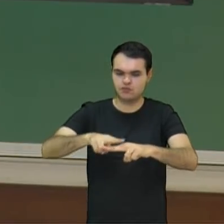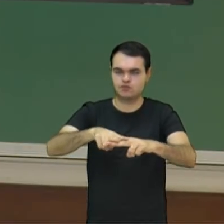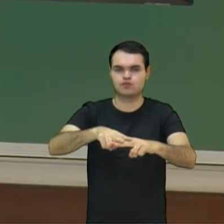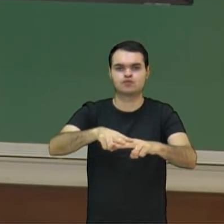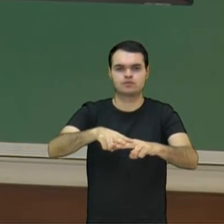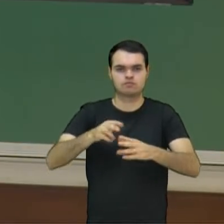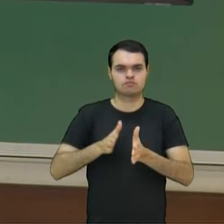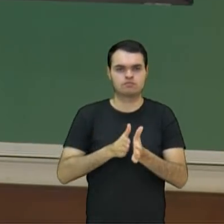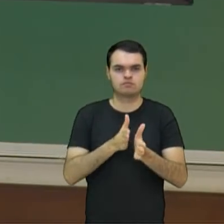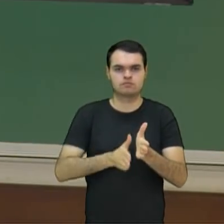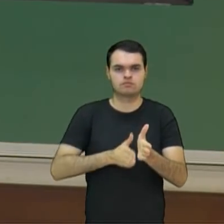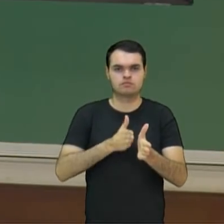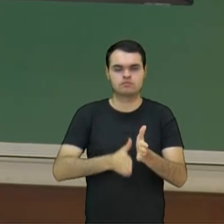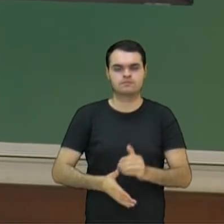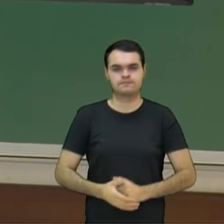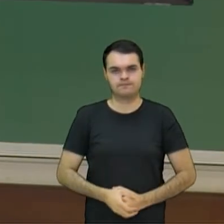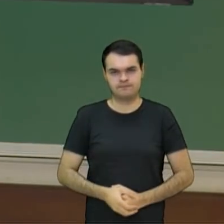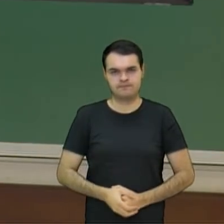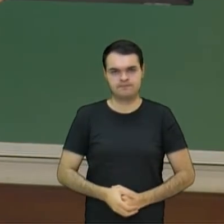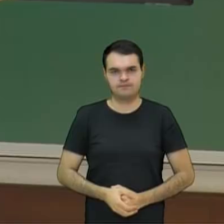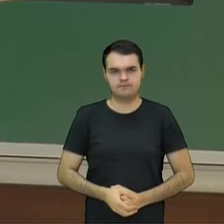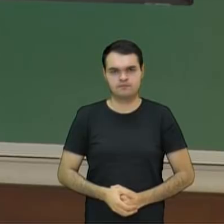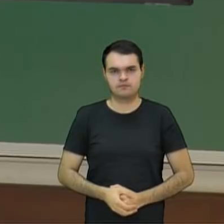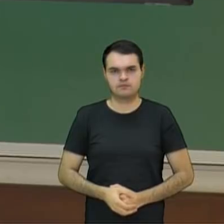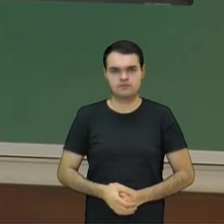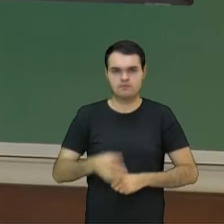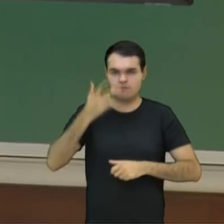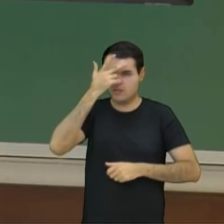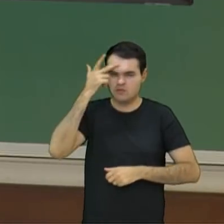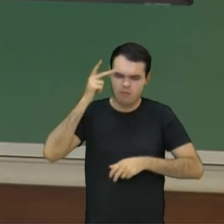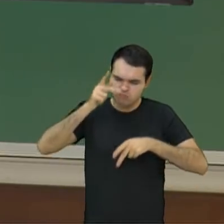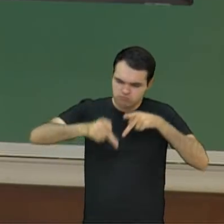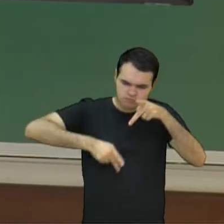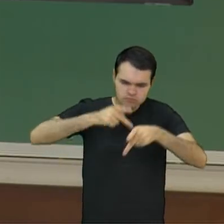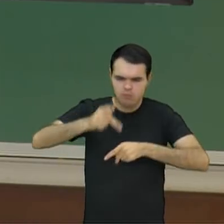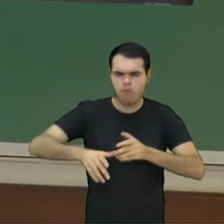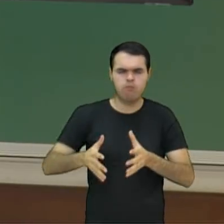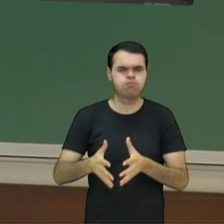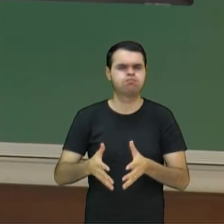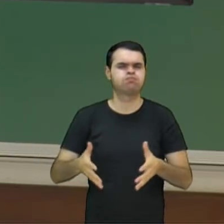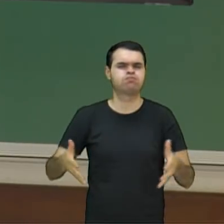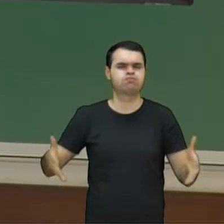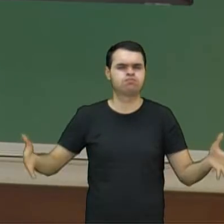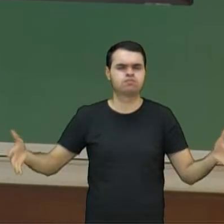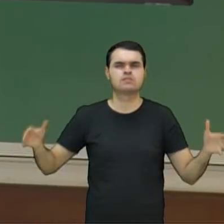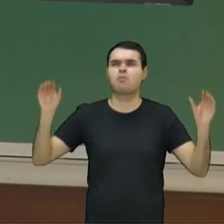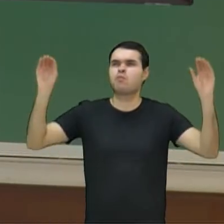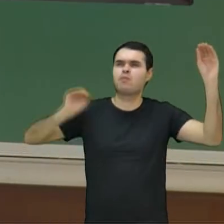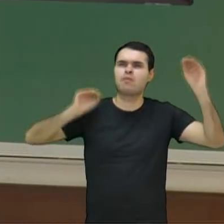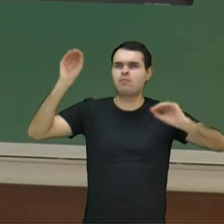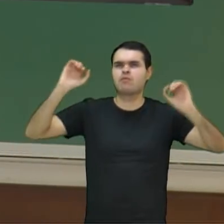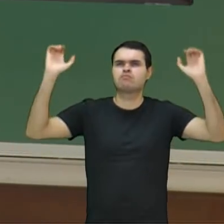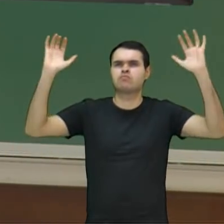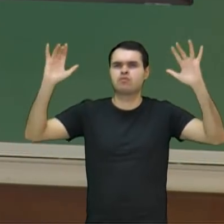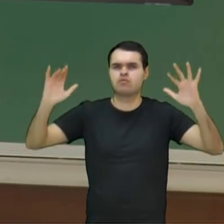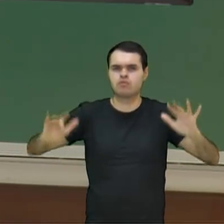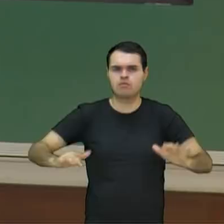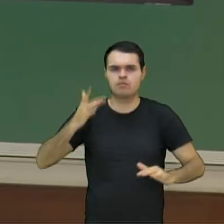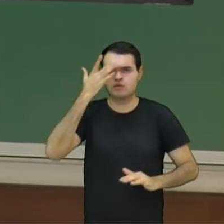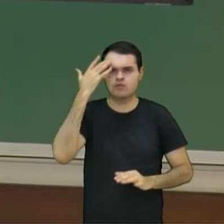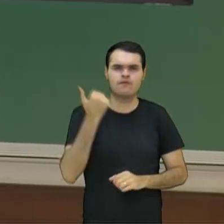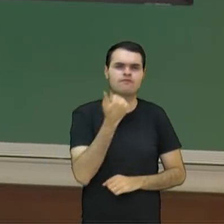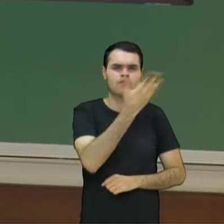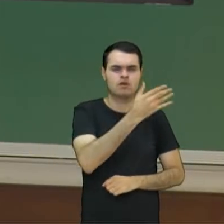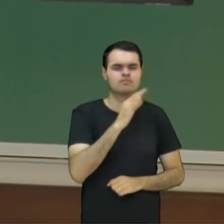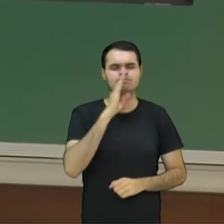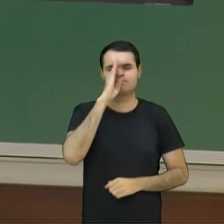Sudeste. Aumento populacional e as migrações internas e também de estrangeiros, principalmente italianos